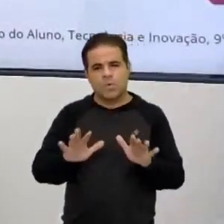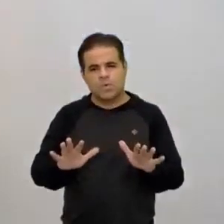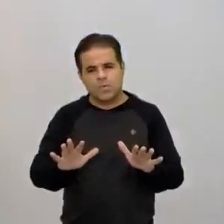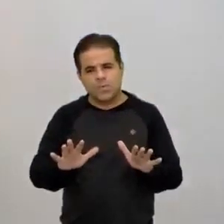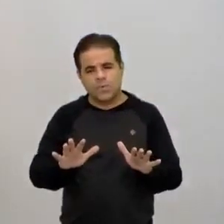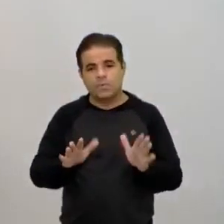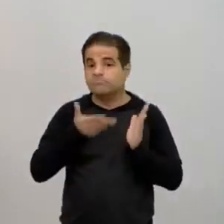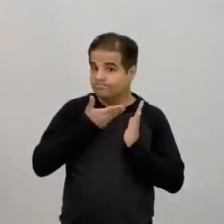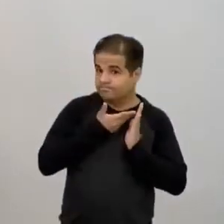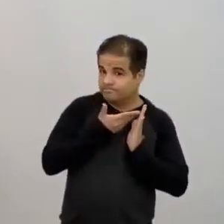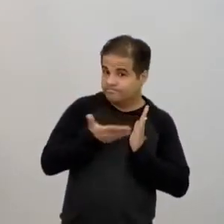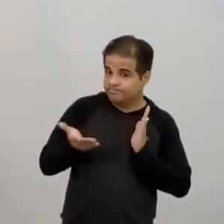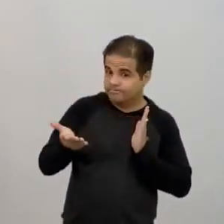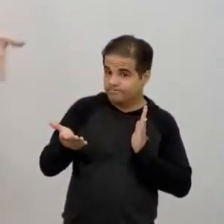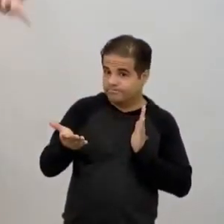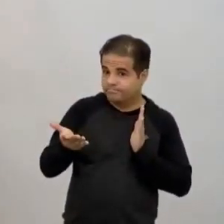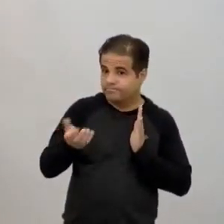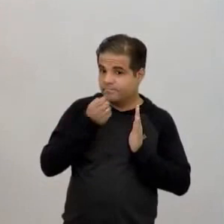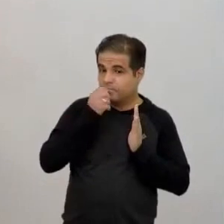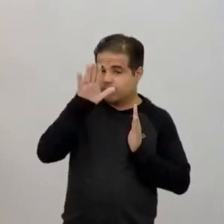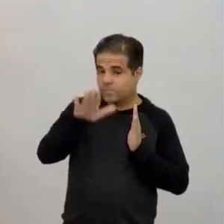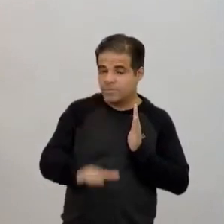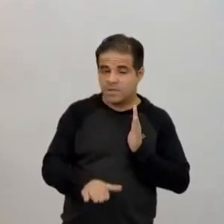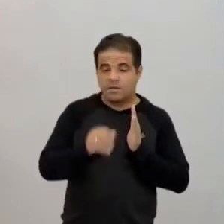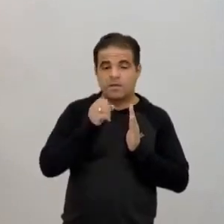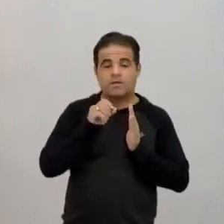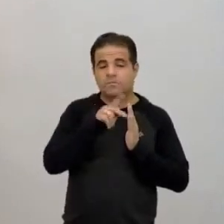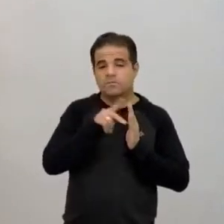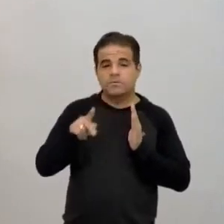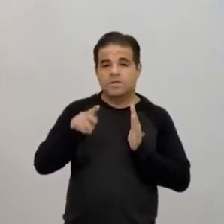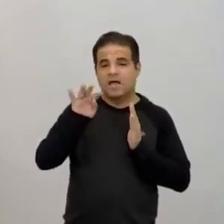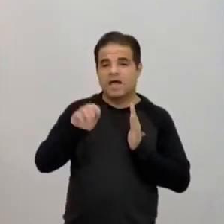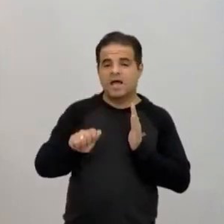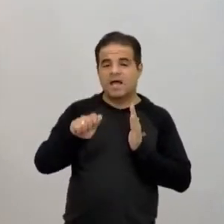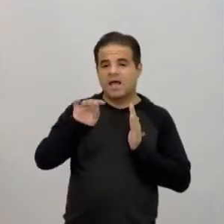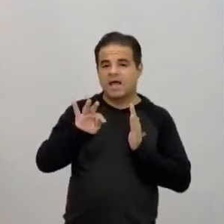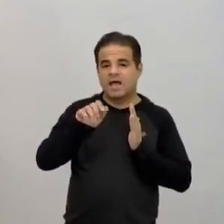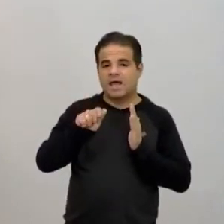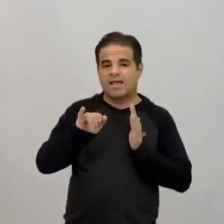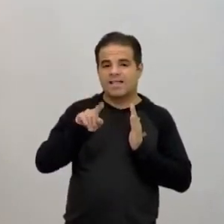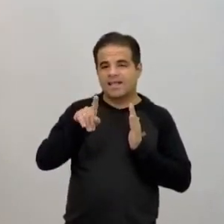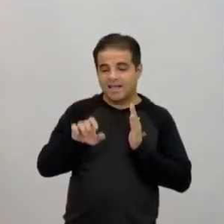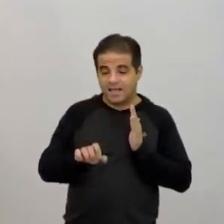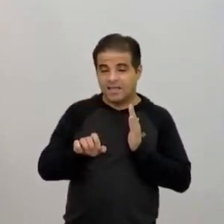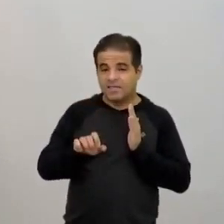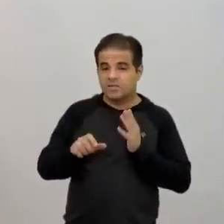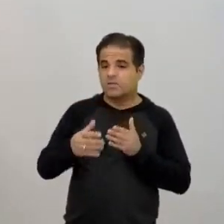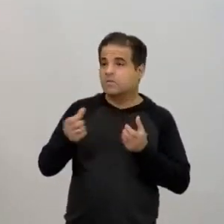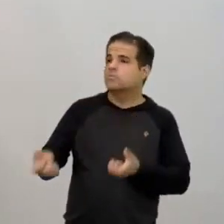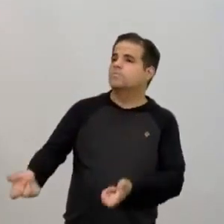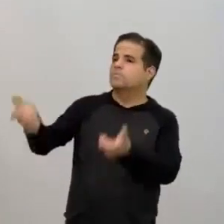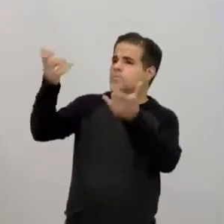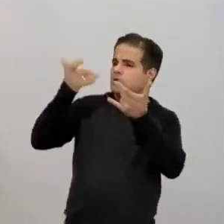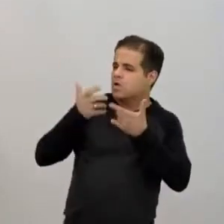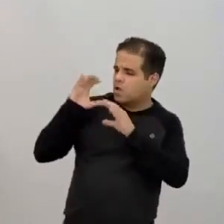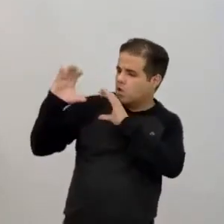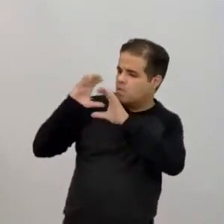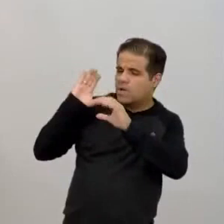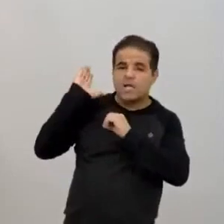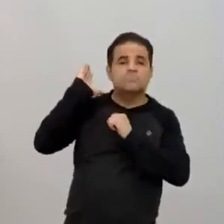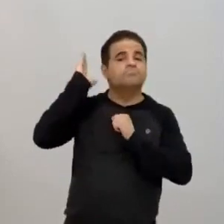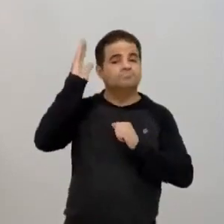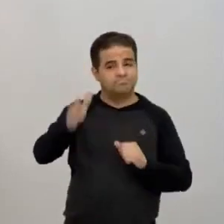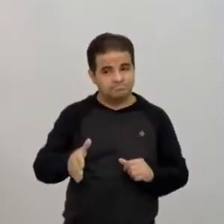fazendo. Makeando. Boa tarde, professor Ataíde, que foi o primeiro aqui que nos fez a comunicação direta